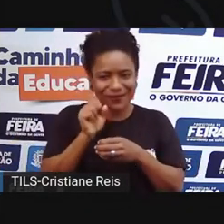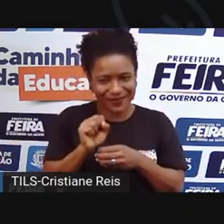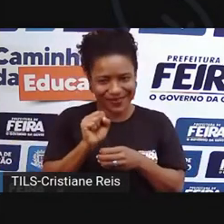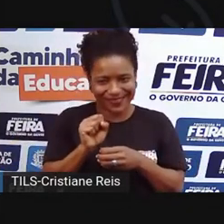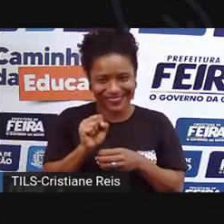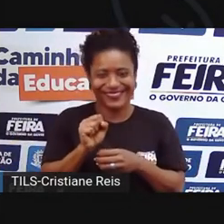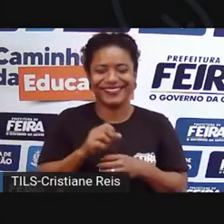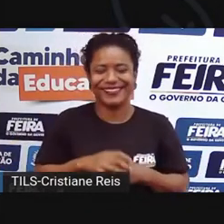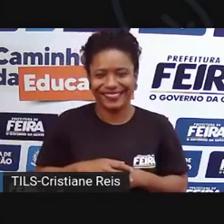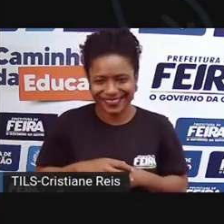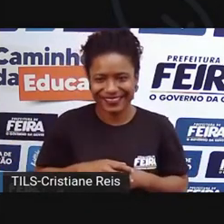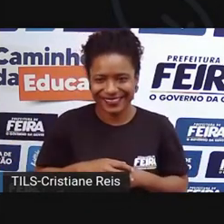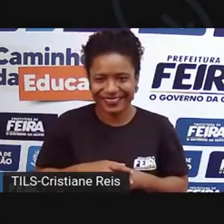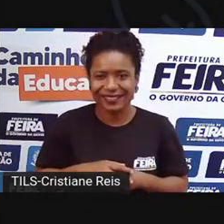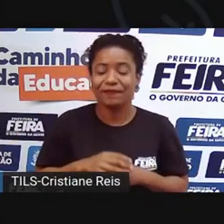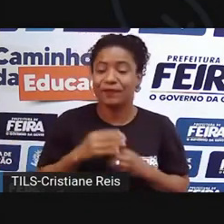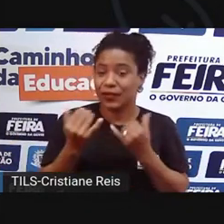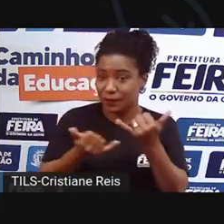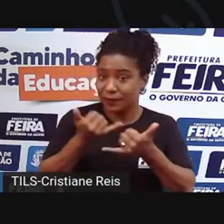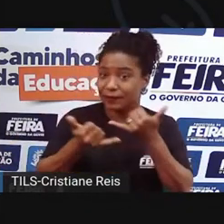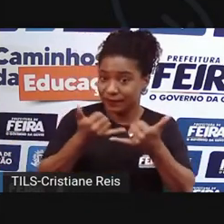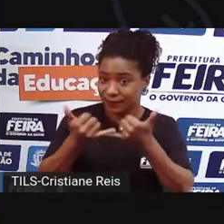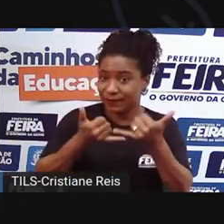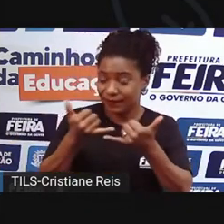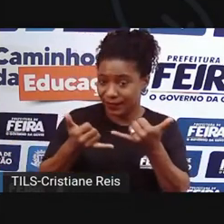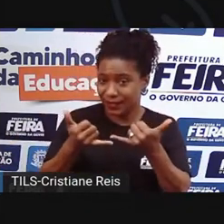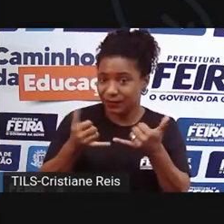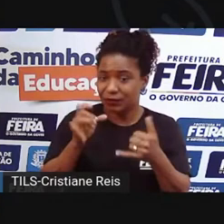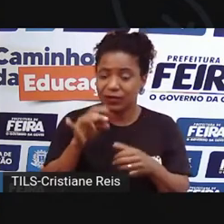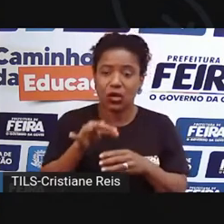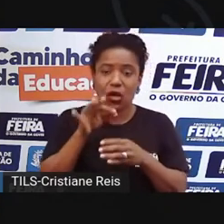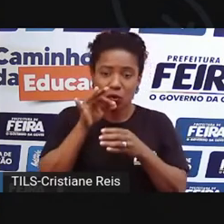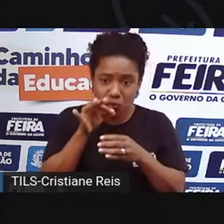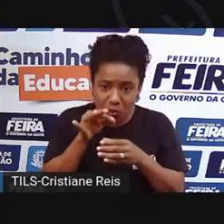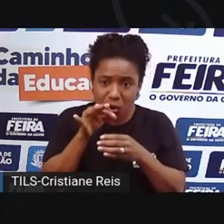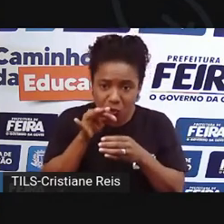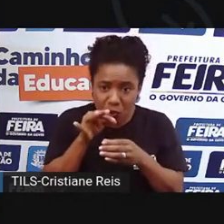gente suga. Então a brincadeira aqui não é de assoprar.